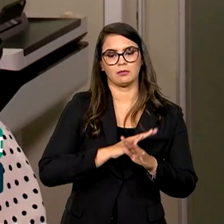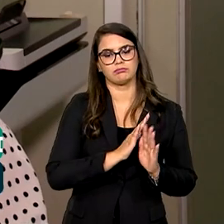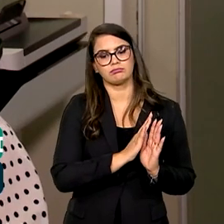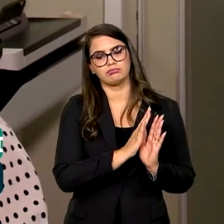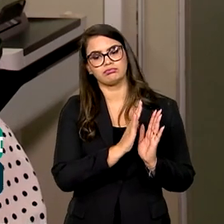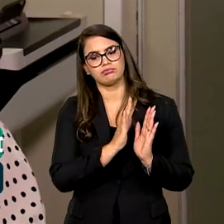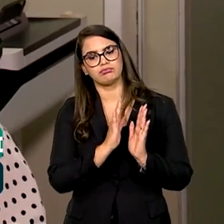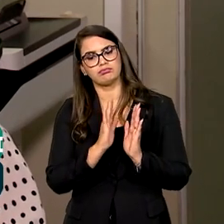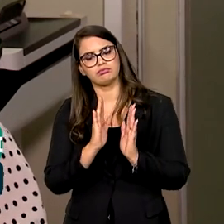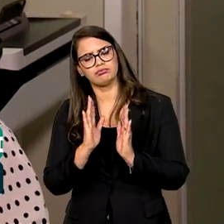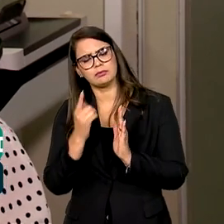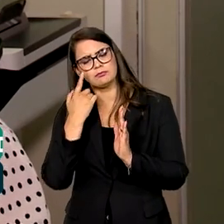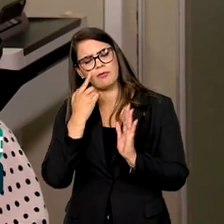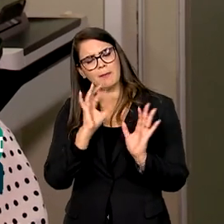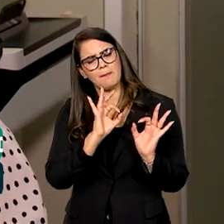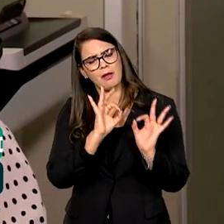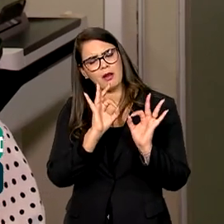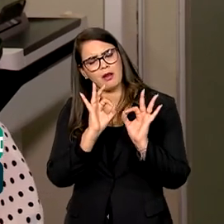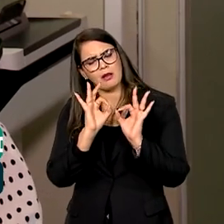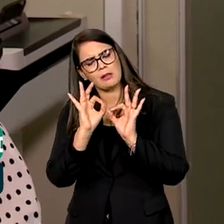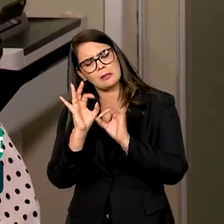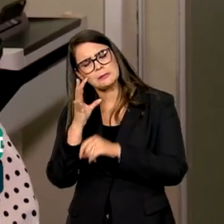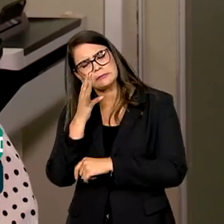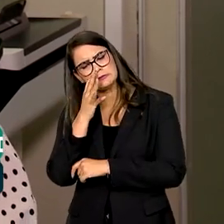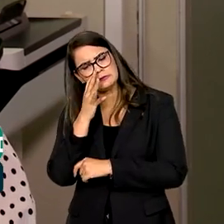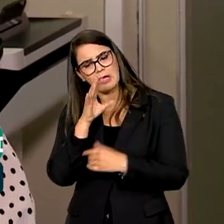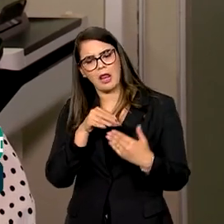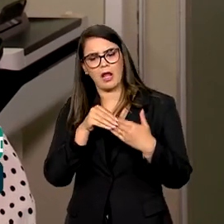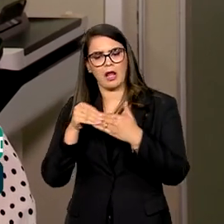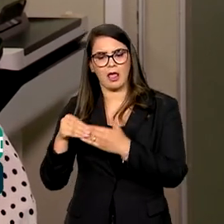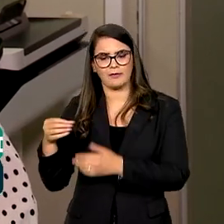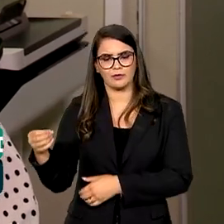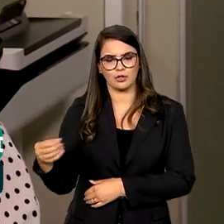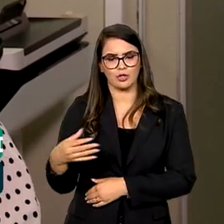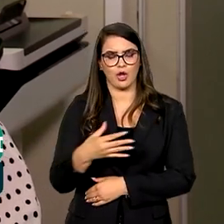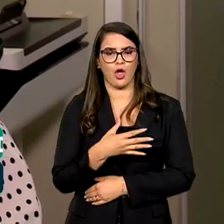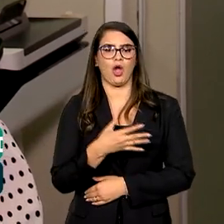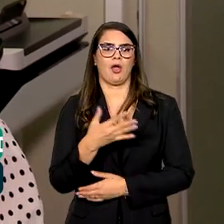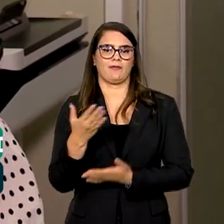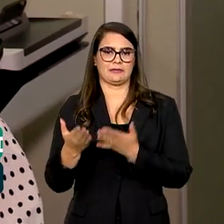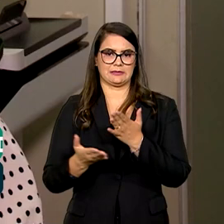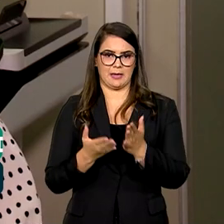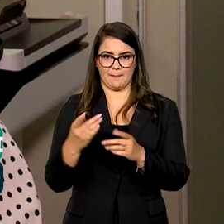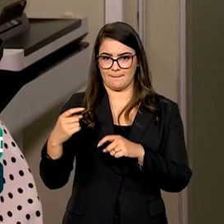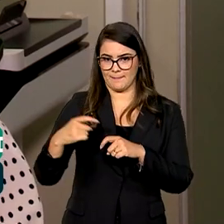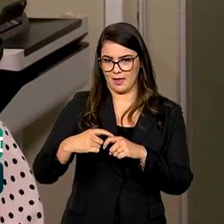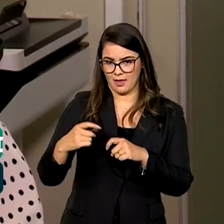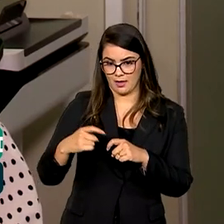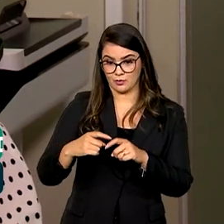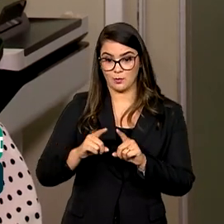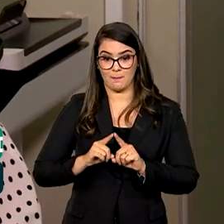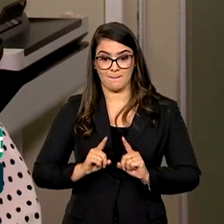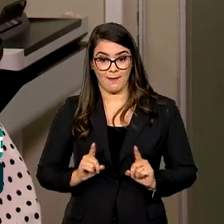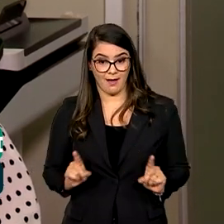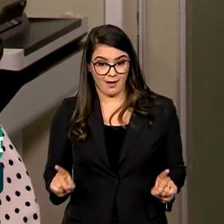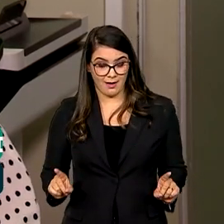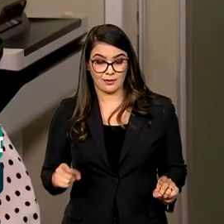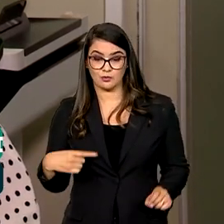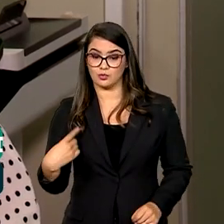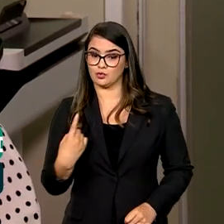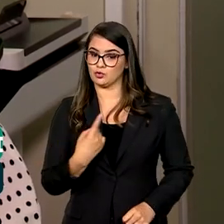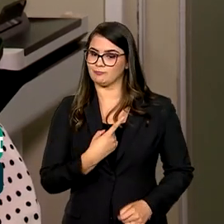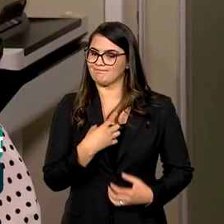eles forem observando, eles vão encaminhando para novas terapias. Mas, assim, a gente está